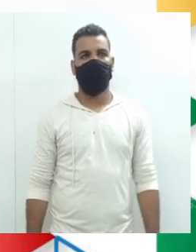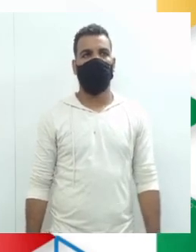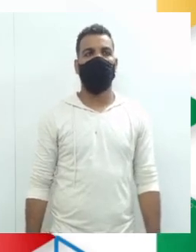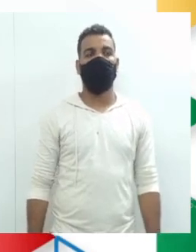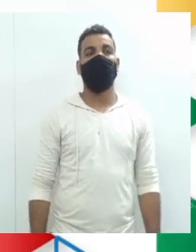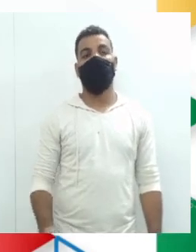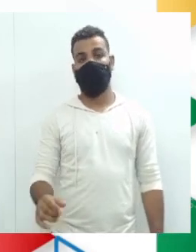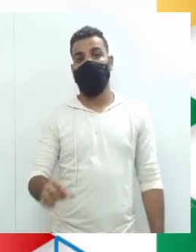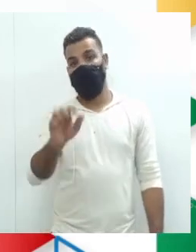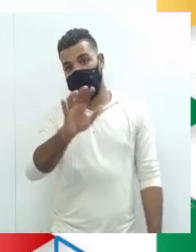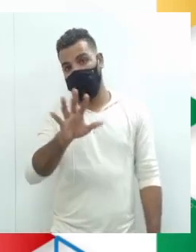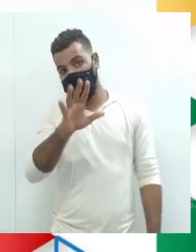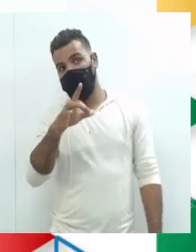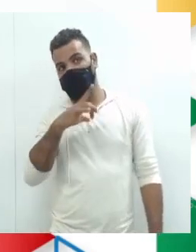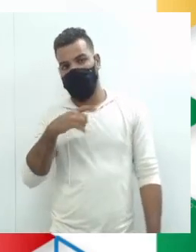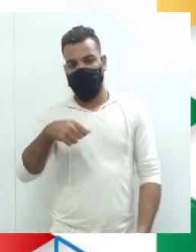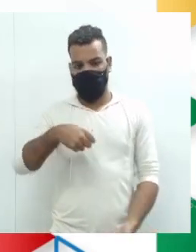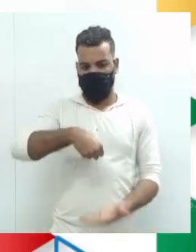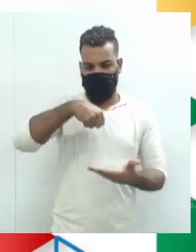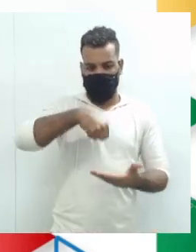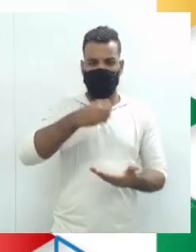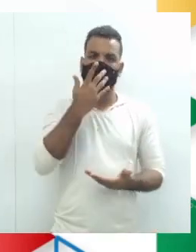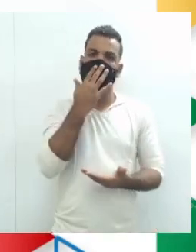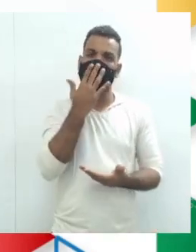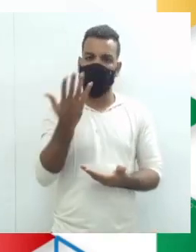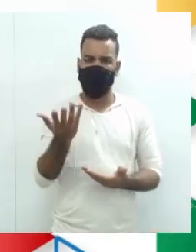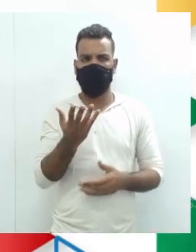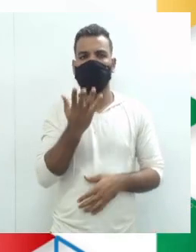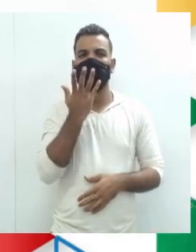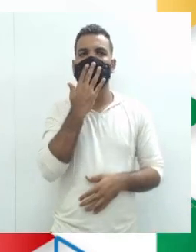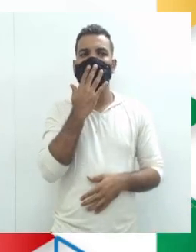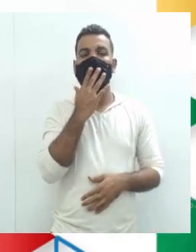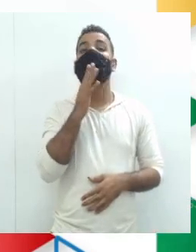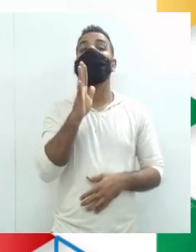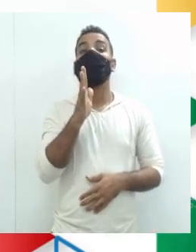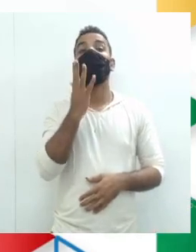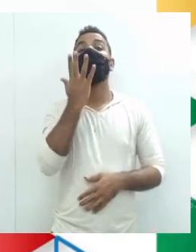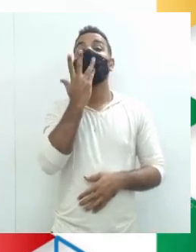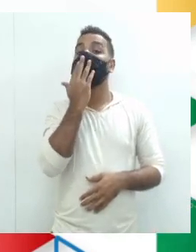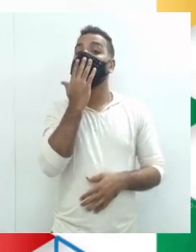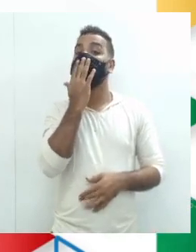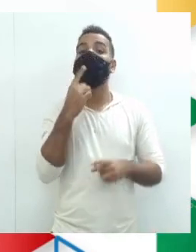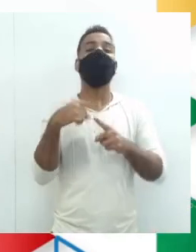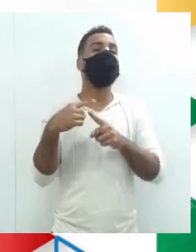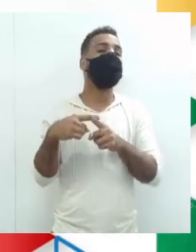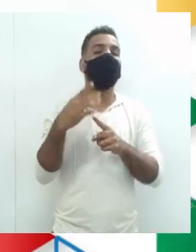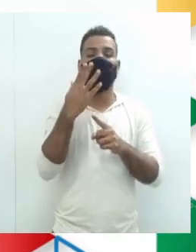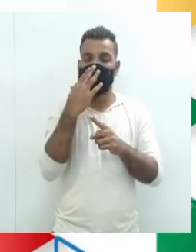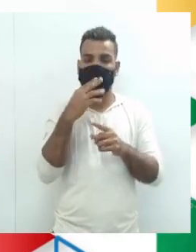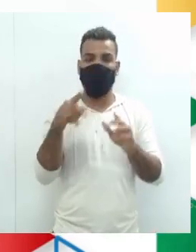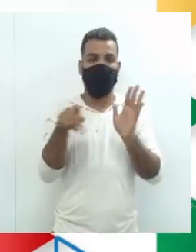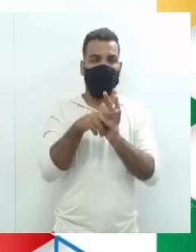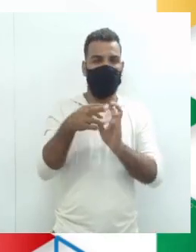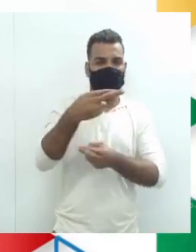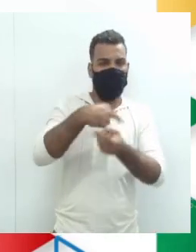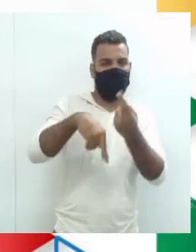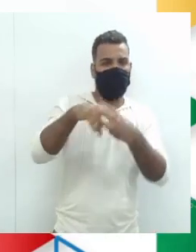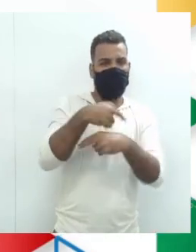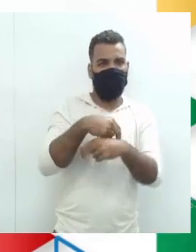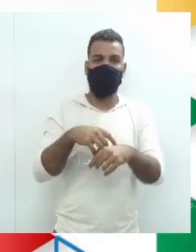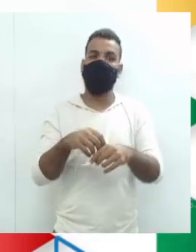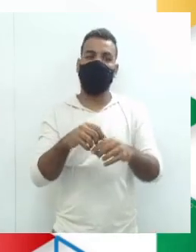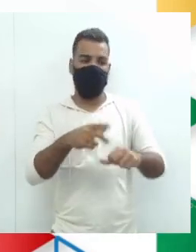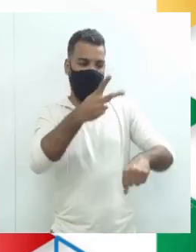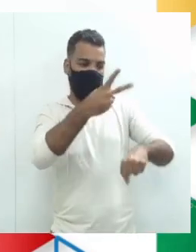alguns sacos de lixo, alguns sacos coloridos, né? Inclusive nas cores do lixo reciclável, né? Que nós temos,